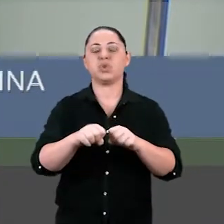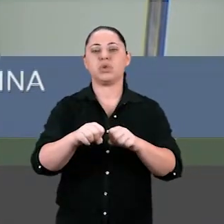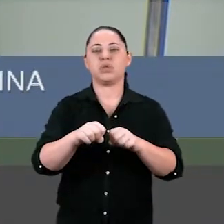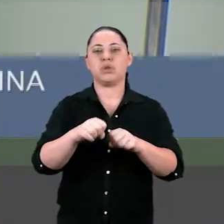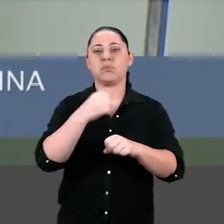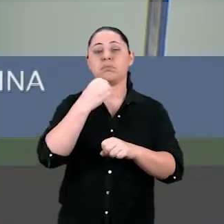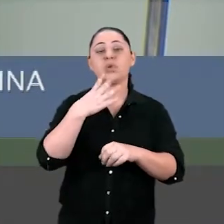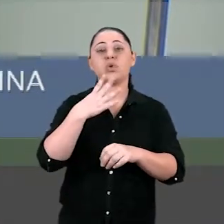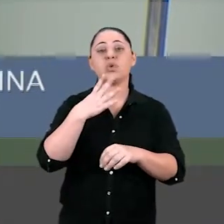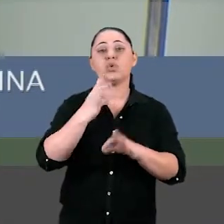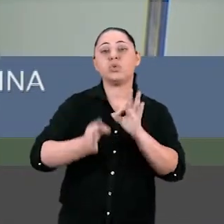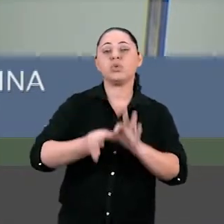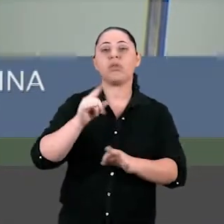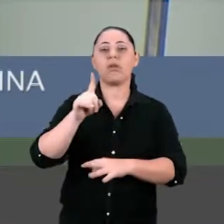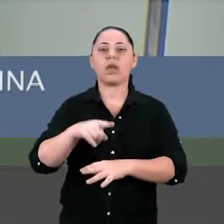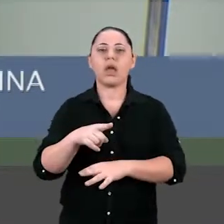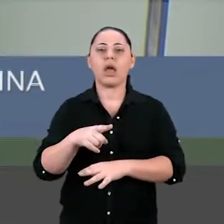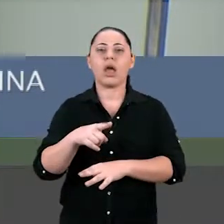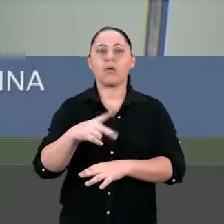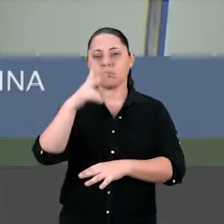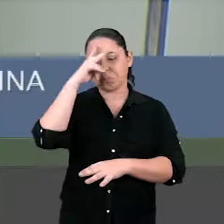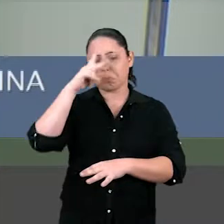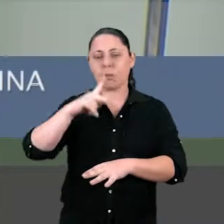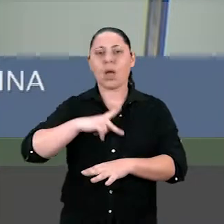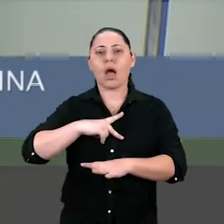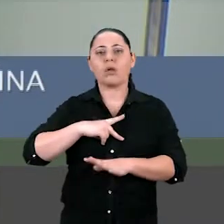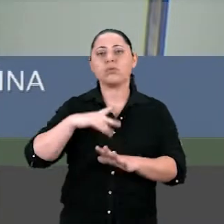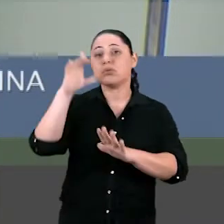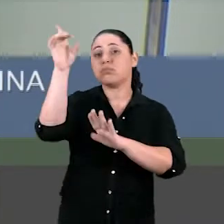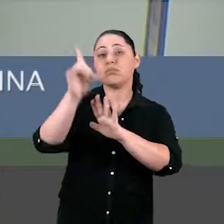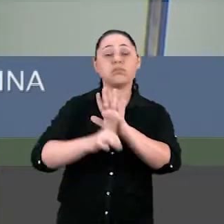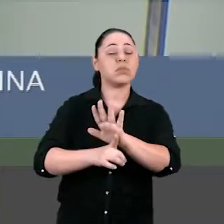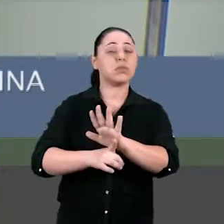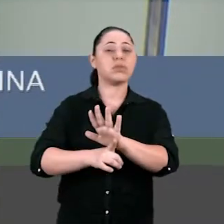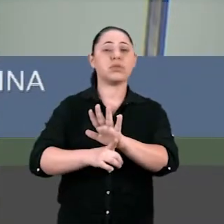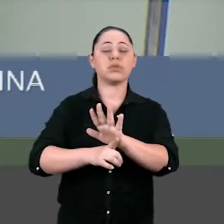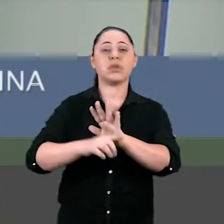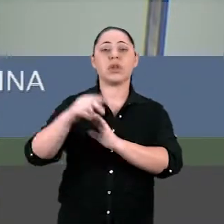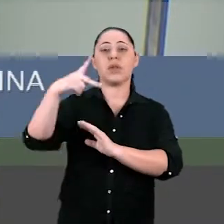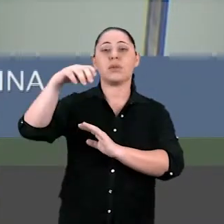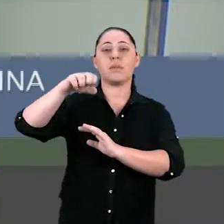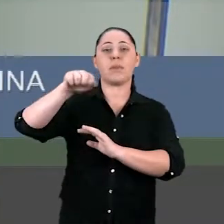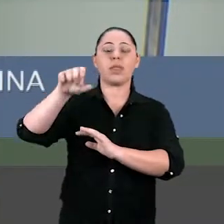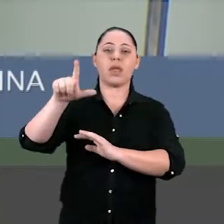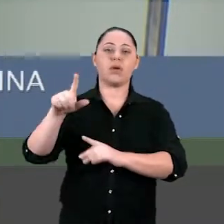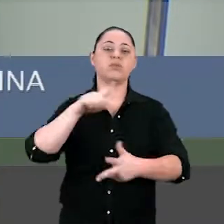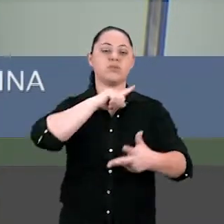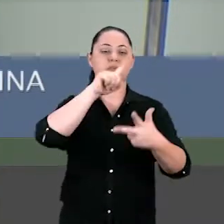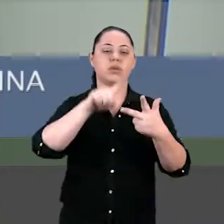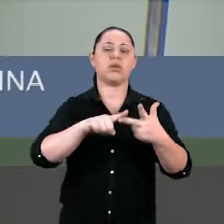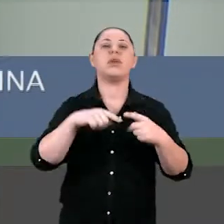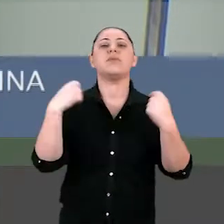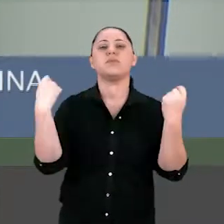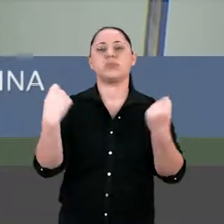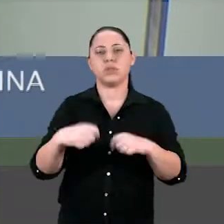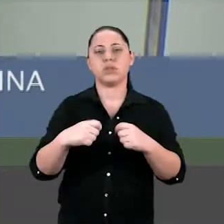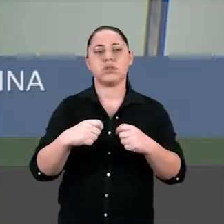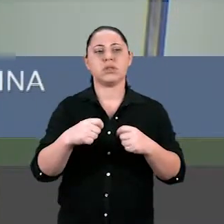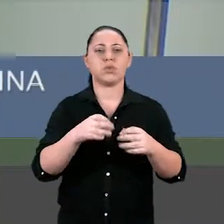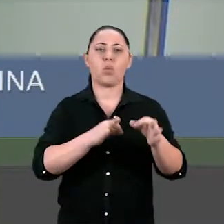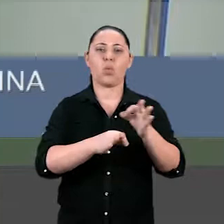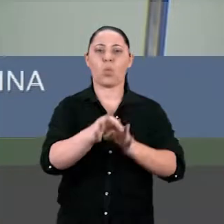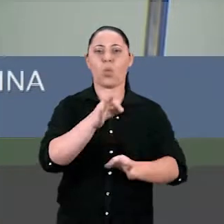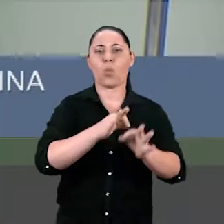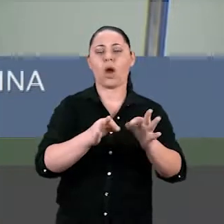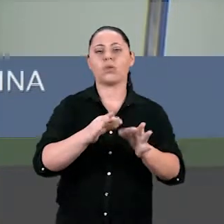fundamental, que seria a razão de ser do próprio direito penal. E, no terceiro, alguma articulação precisa ser feita necessariamente